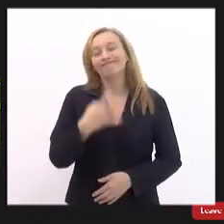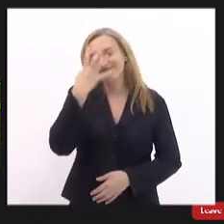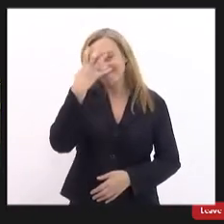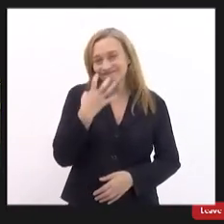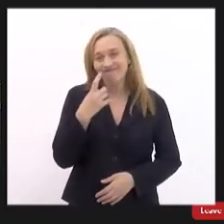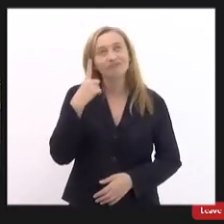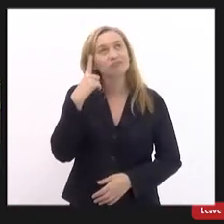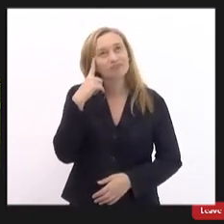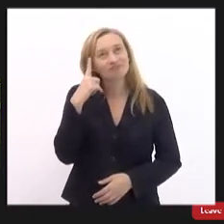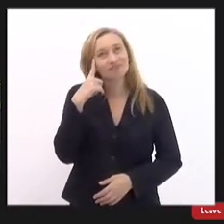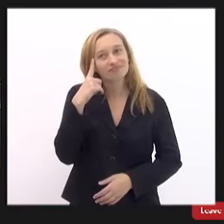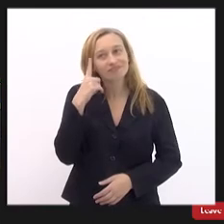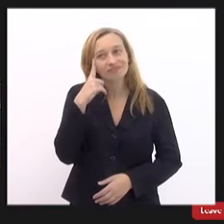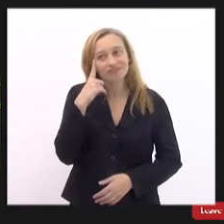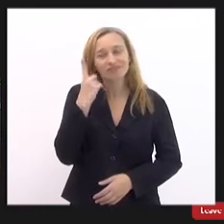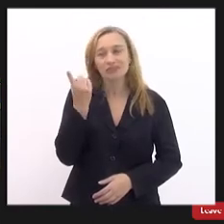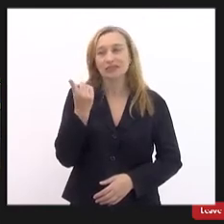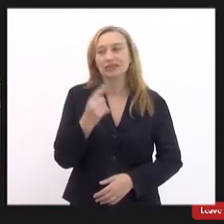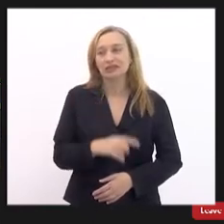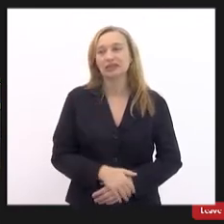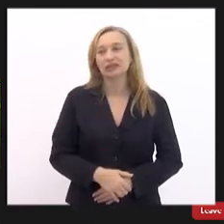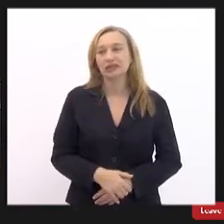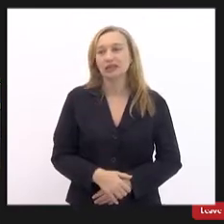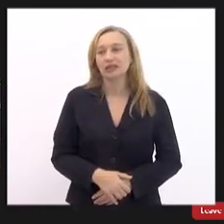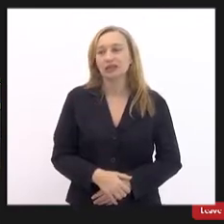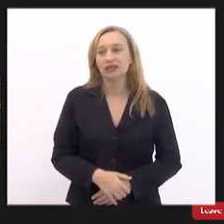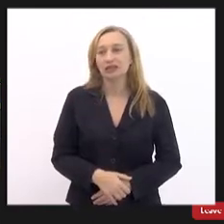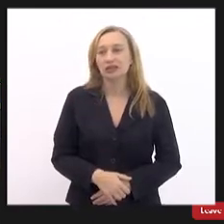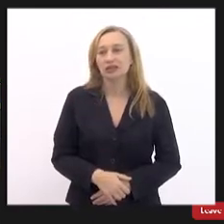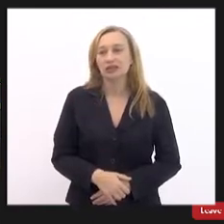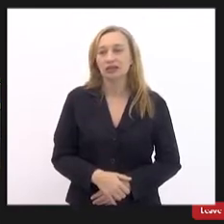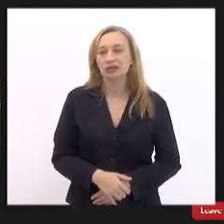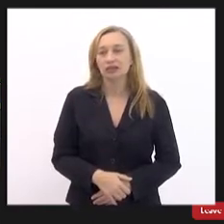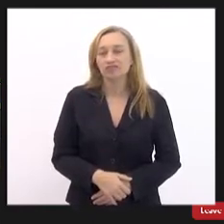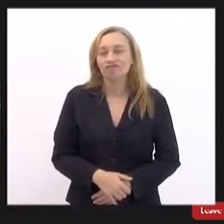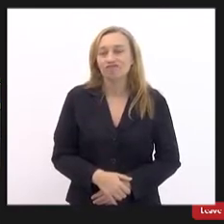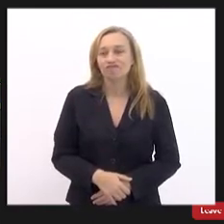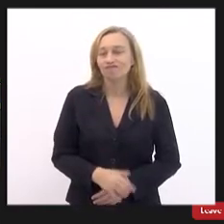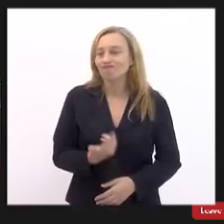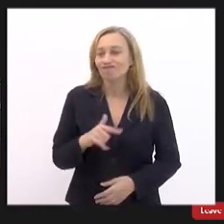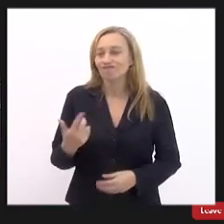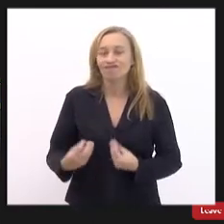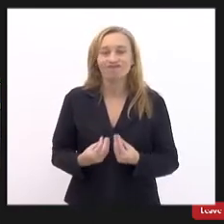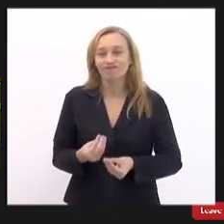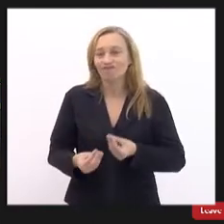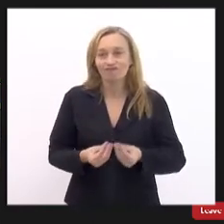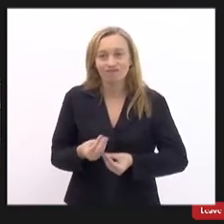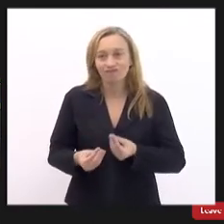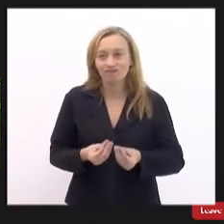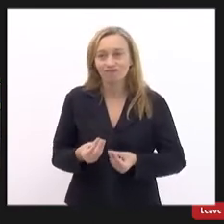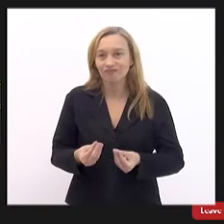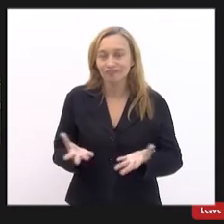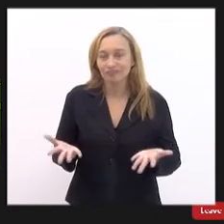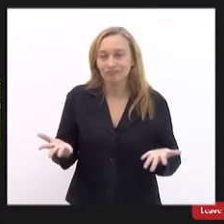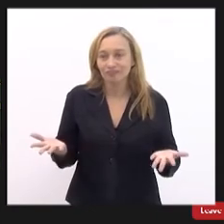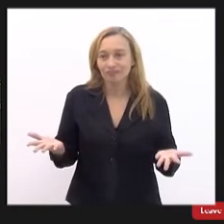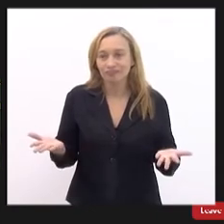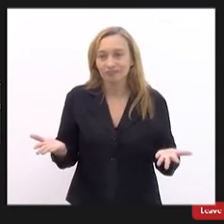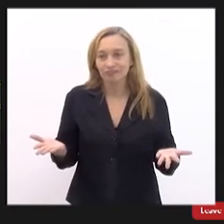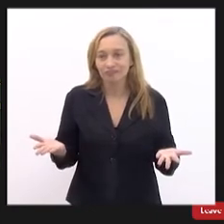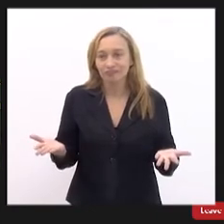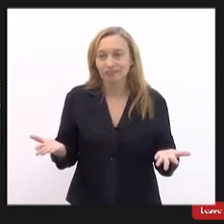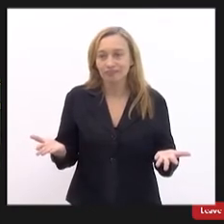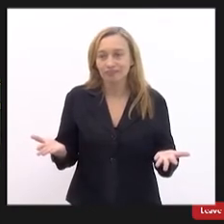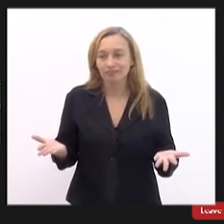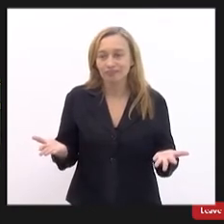você pensar que você... E pensar que você está... não temos como estar